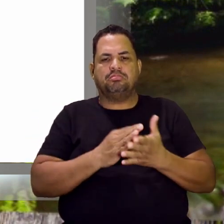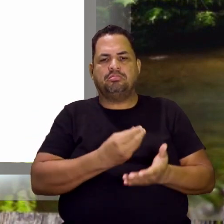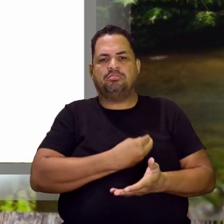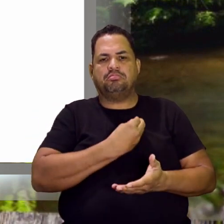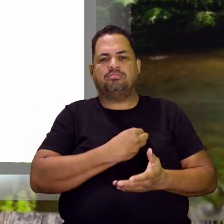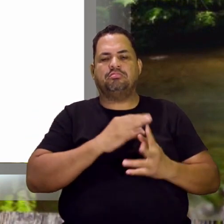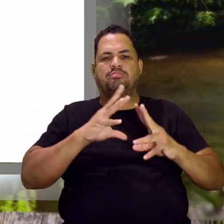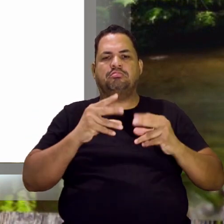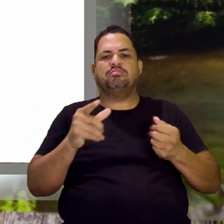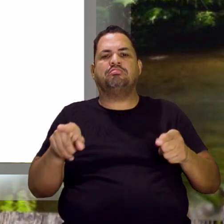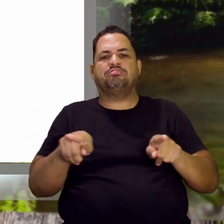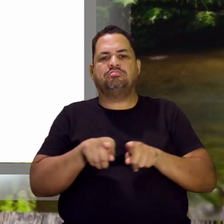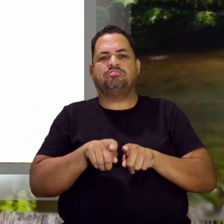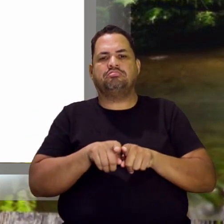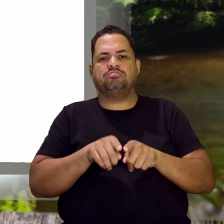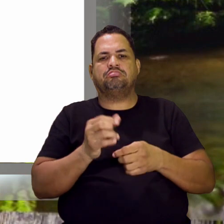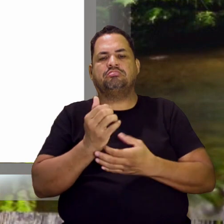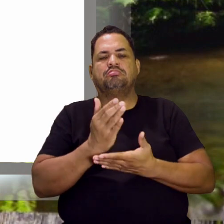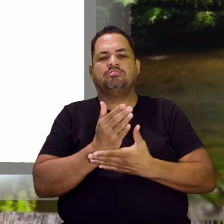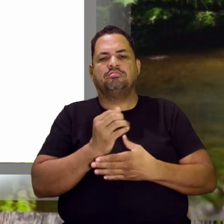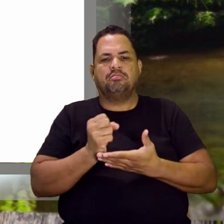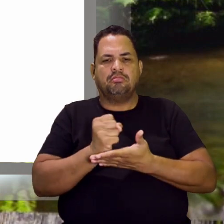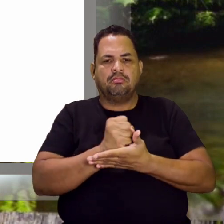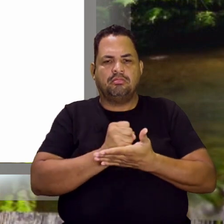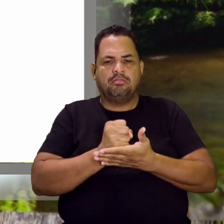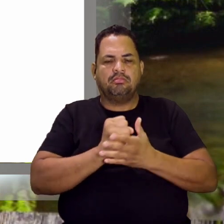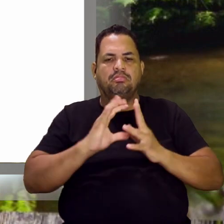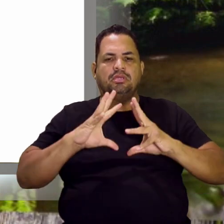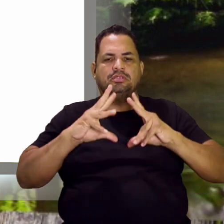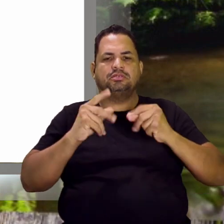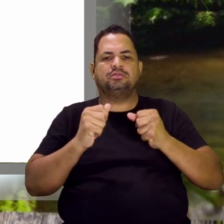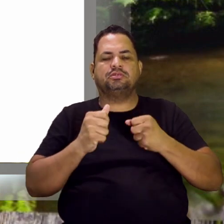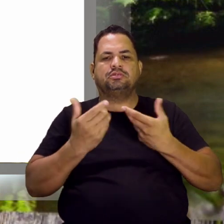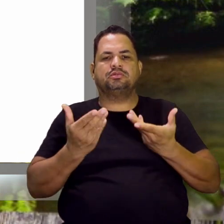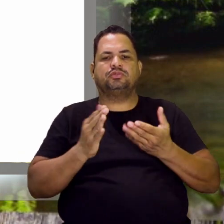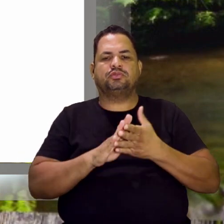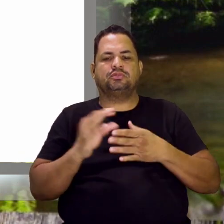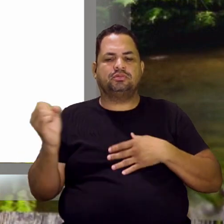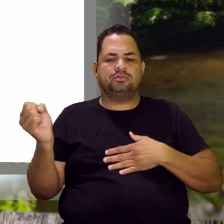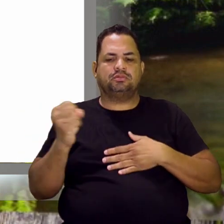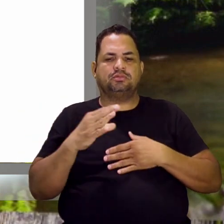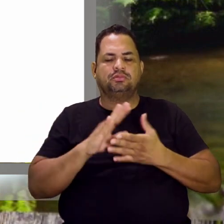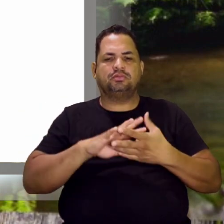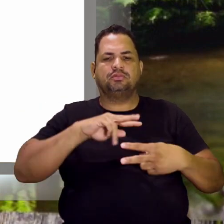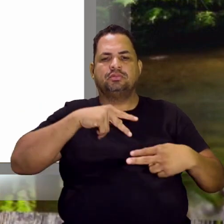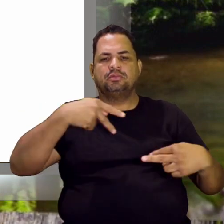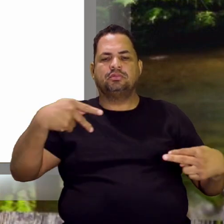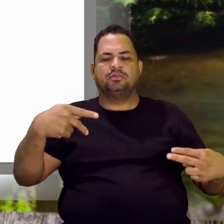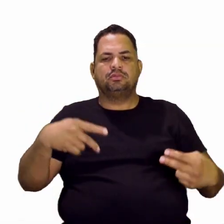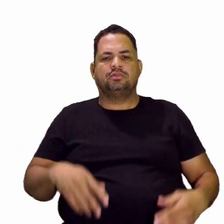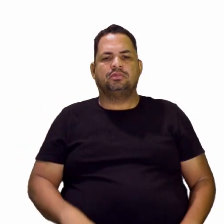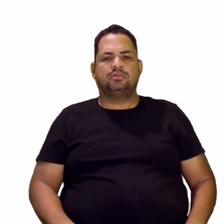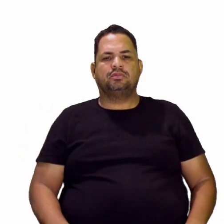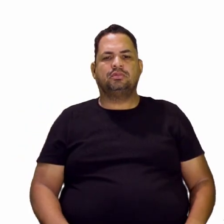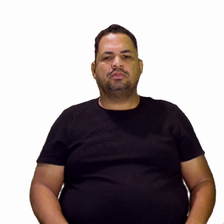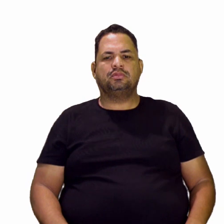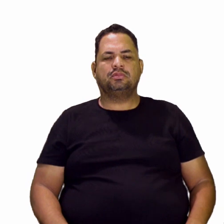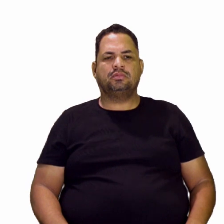tudo isso ainda serve como base para toda essa modernidade que a gente tem em termos de genética. Joga na tela, por